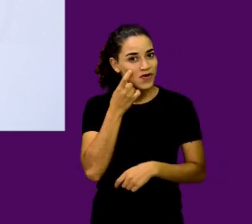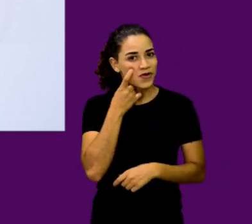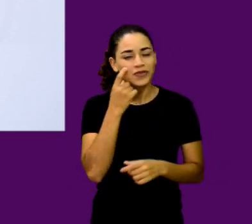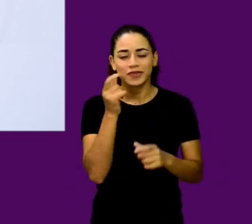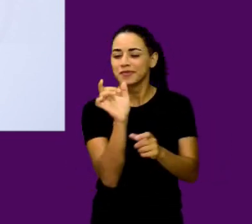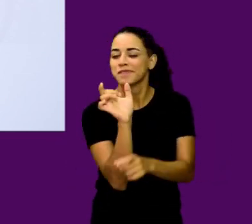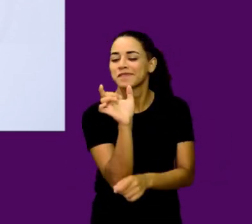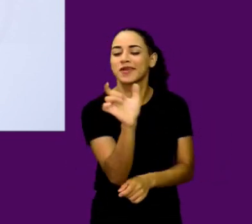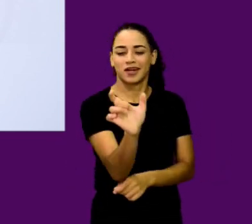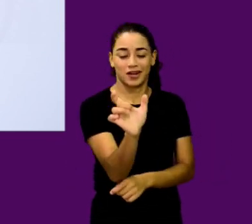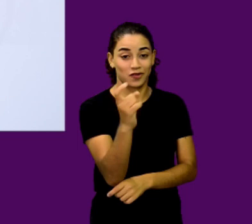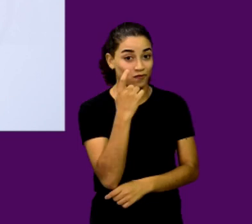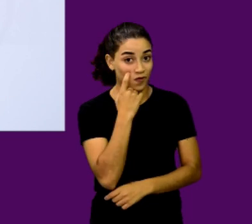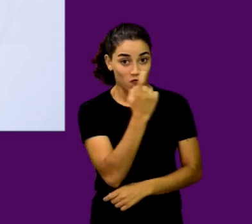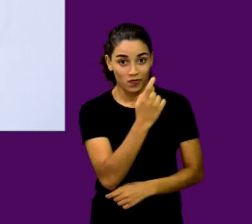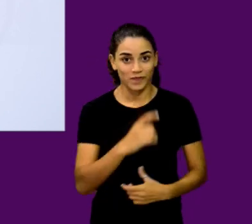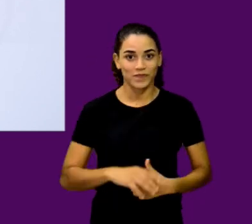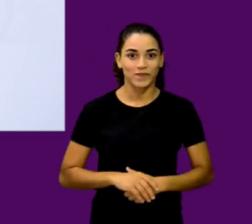palavrinha aqui.